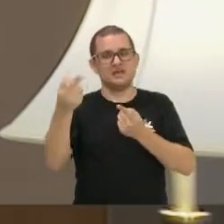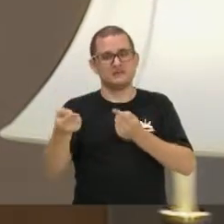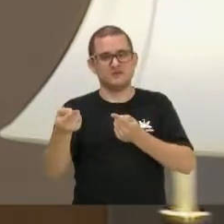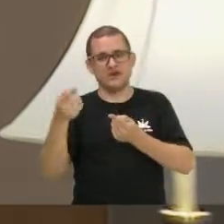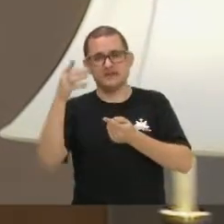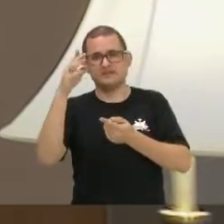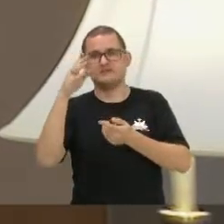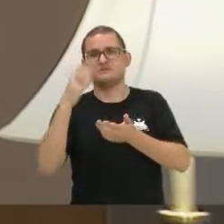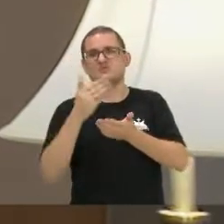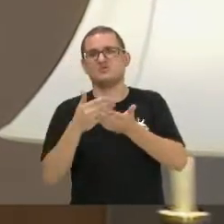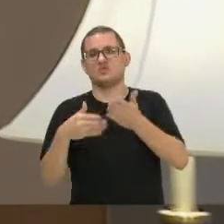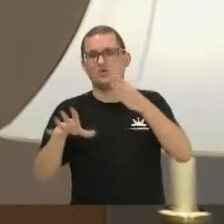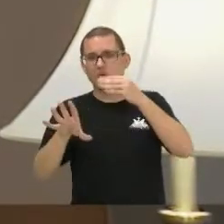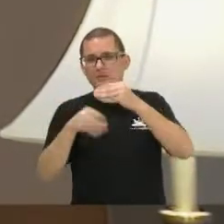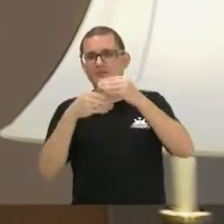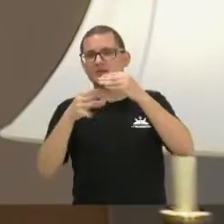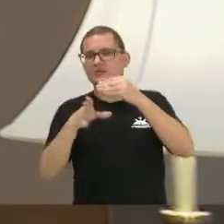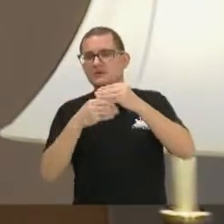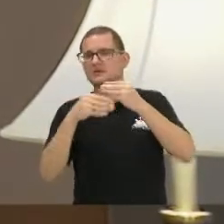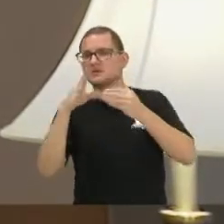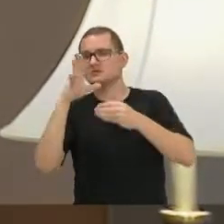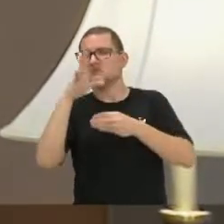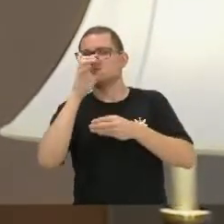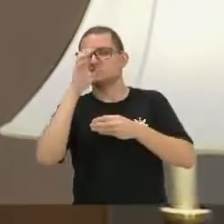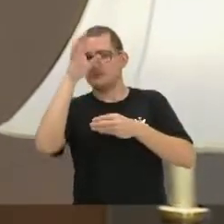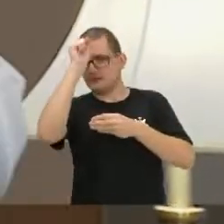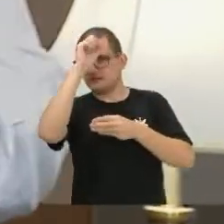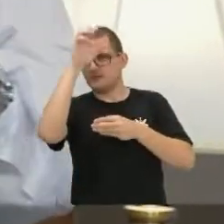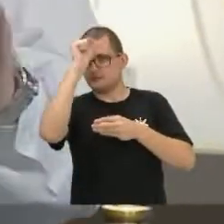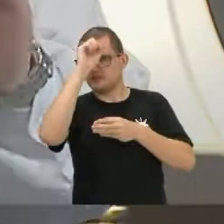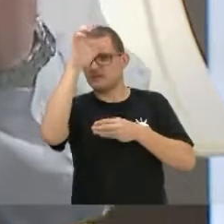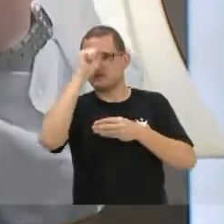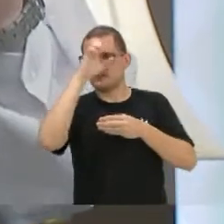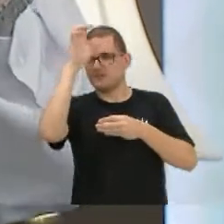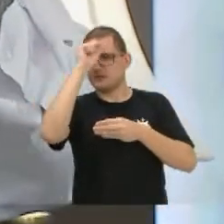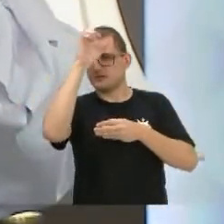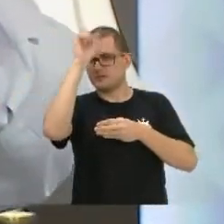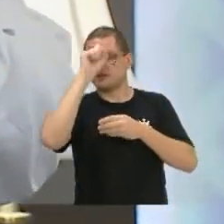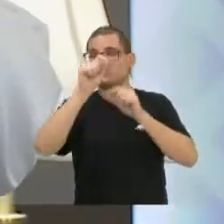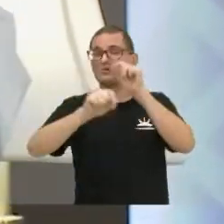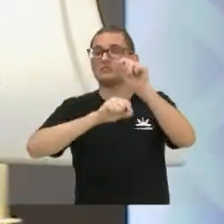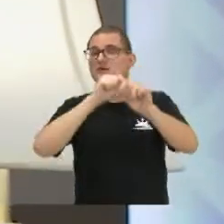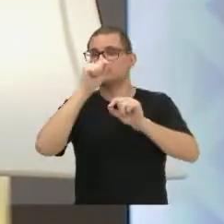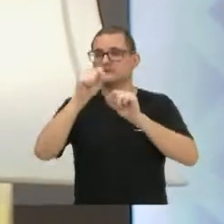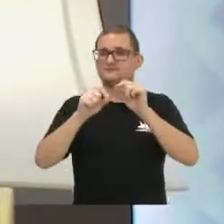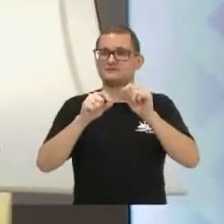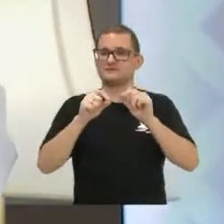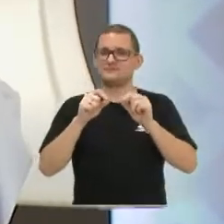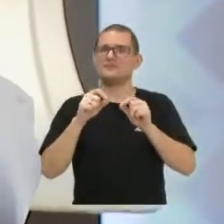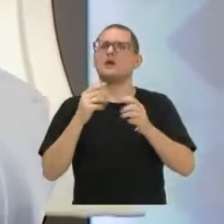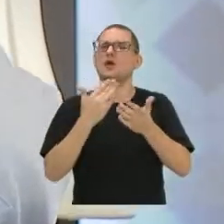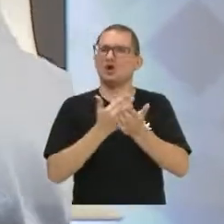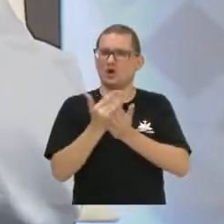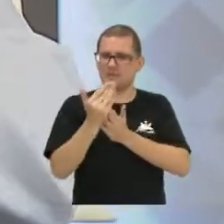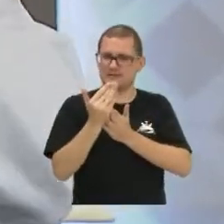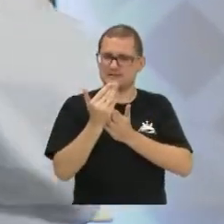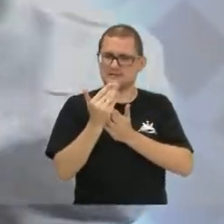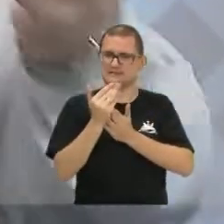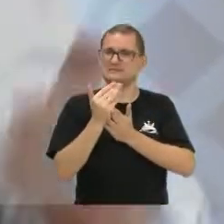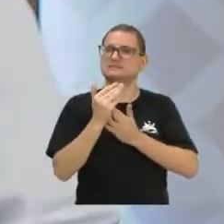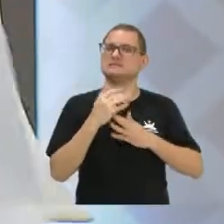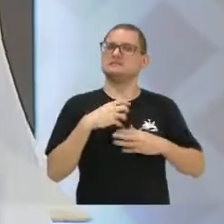amargura era amargo amargava isto é e o seguimento de jesus